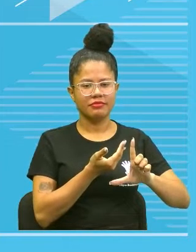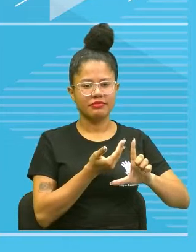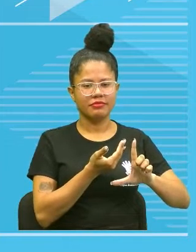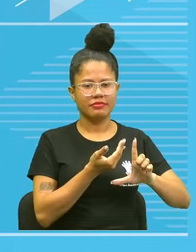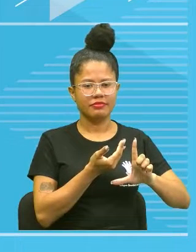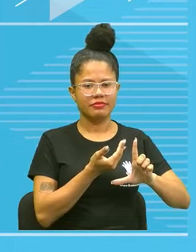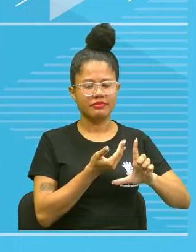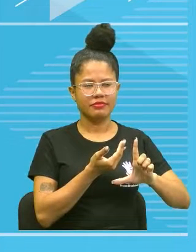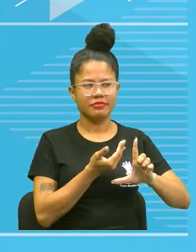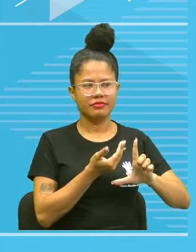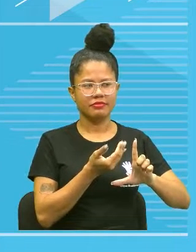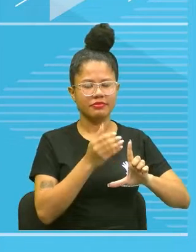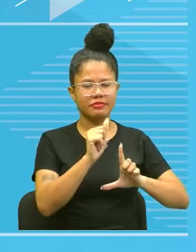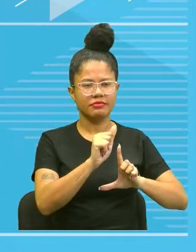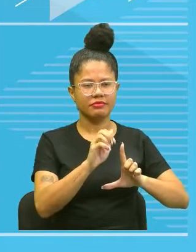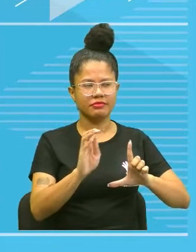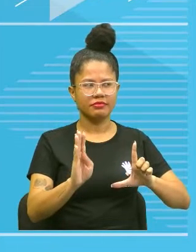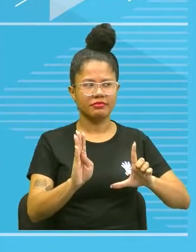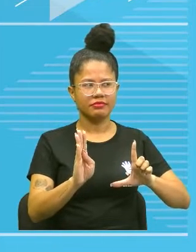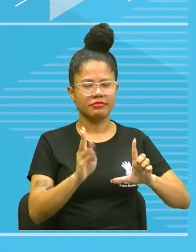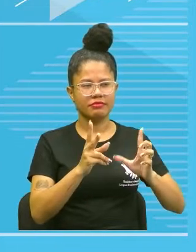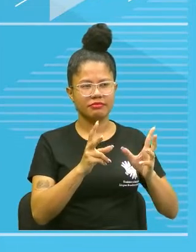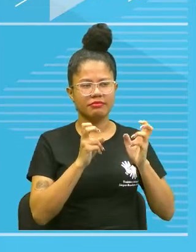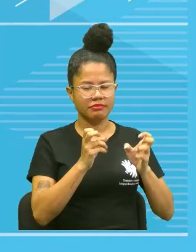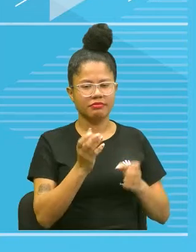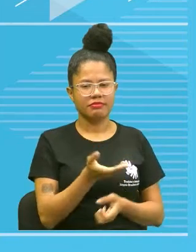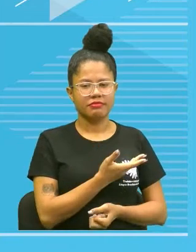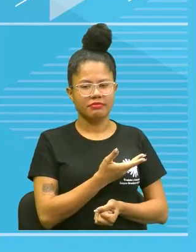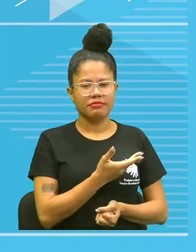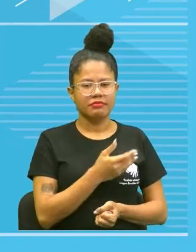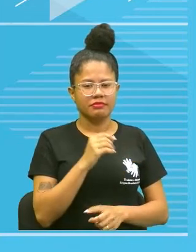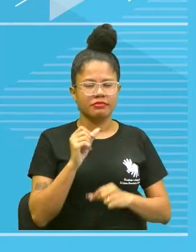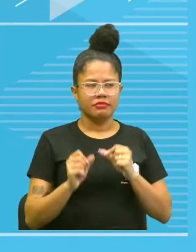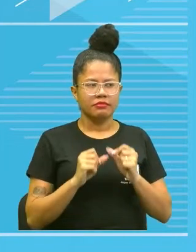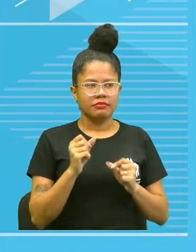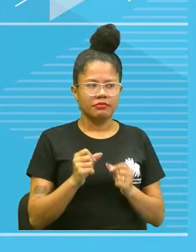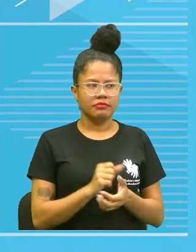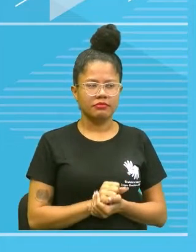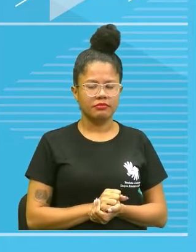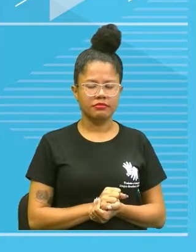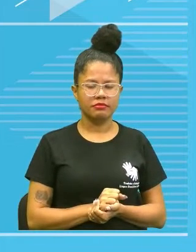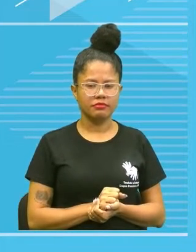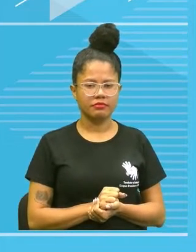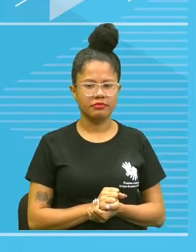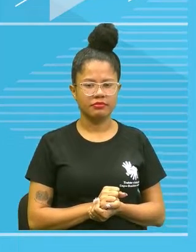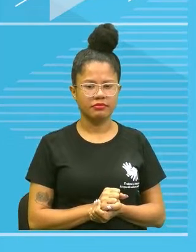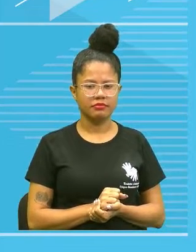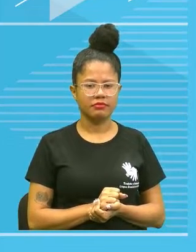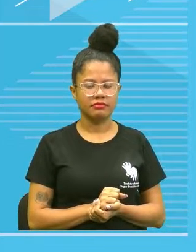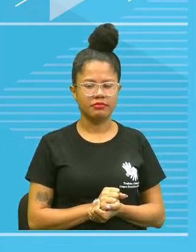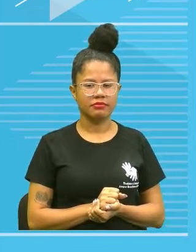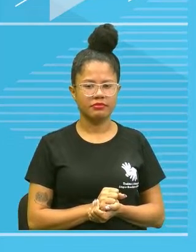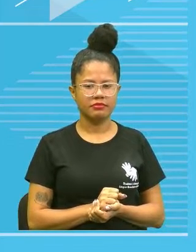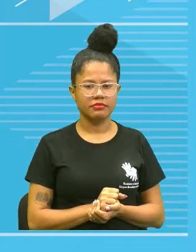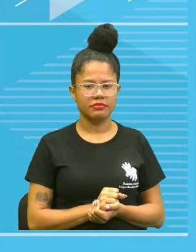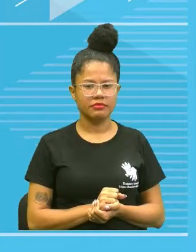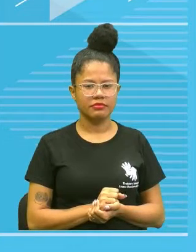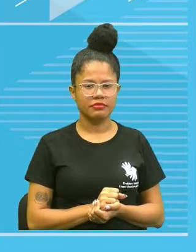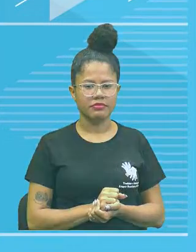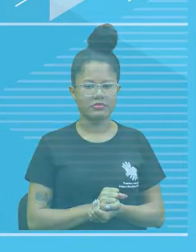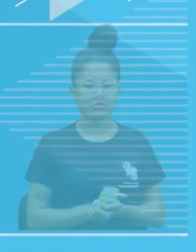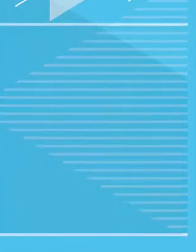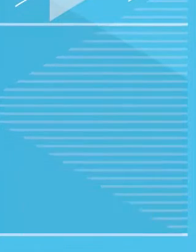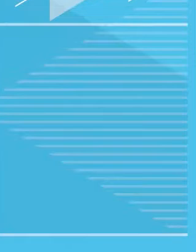De A para B, percebam o seguinte. Ele está indo de um volume inicial para um